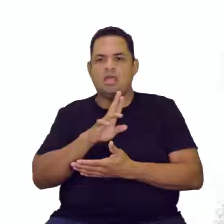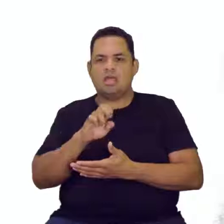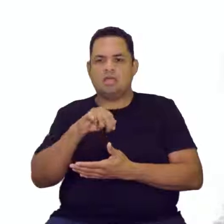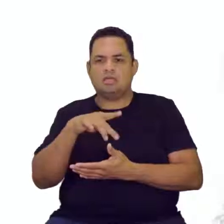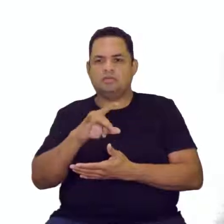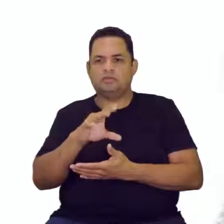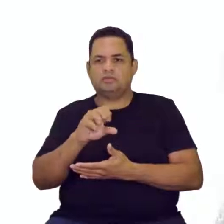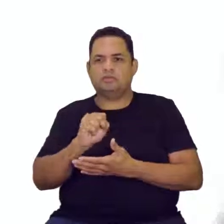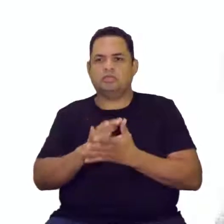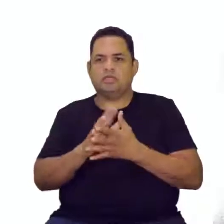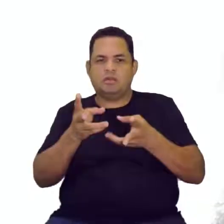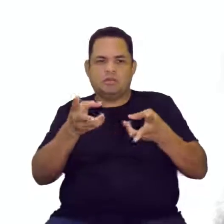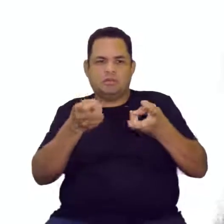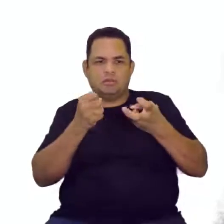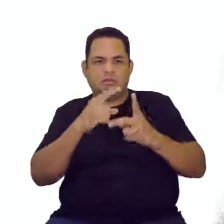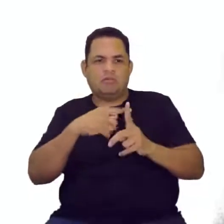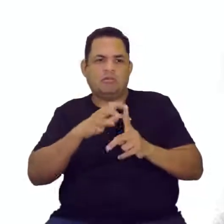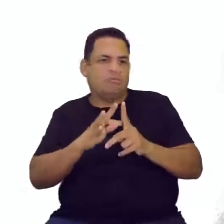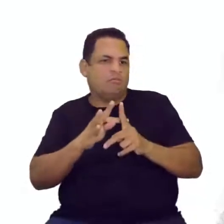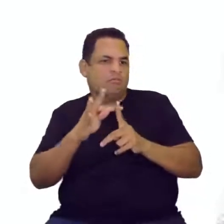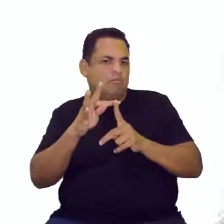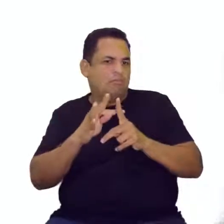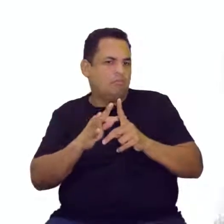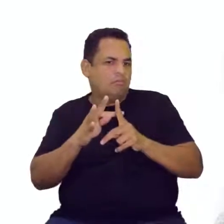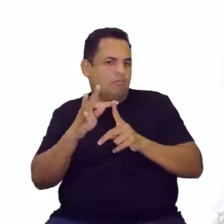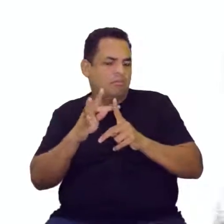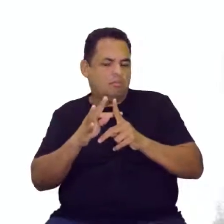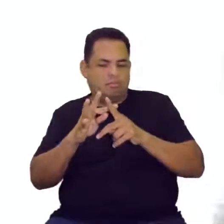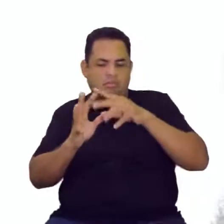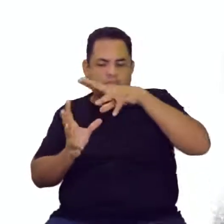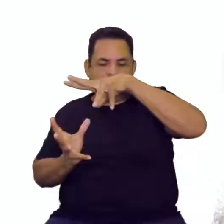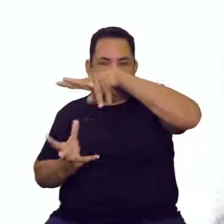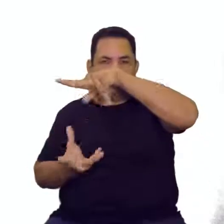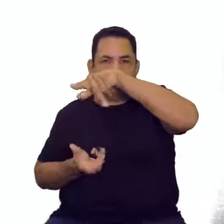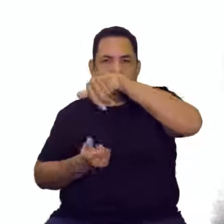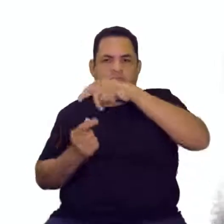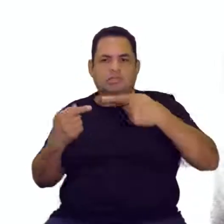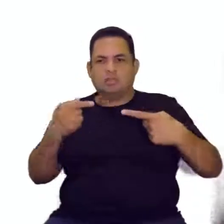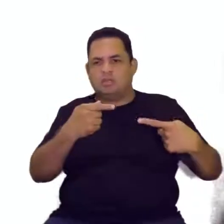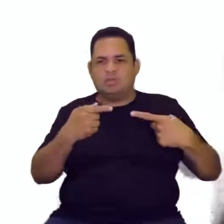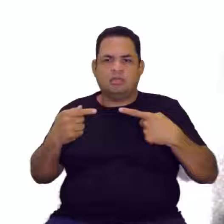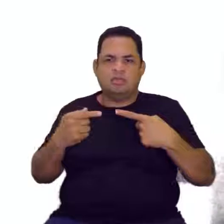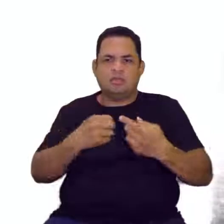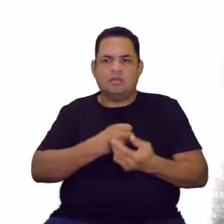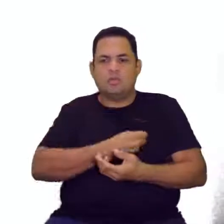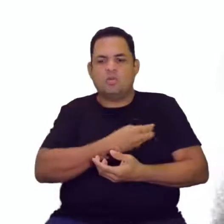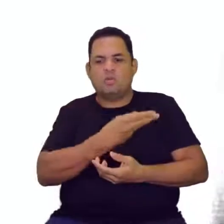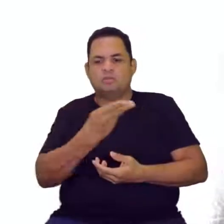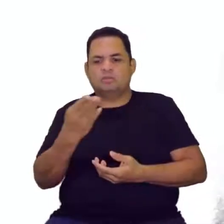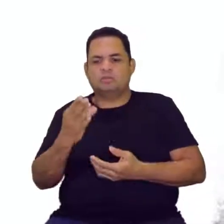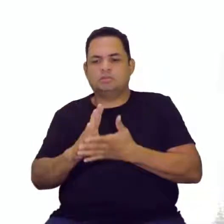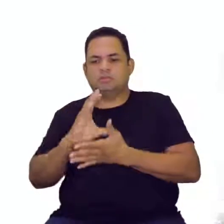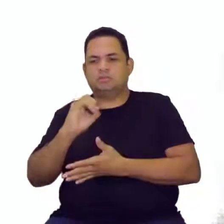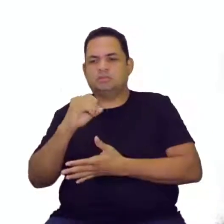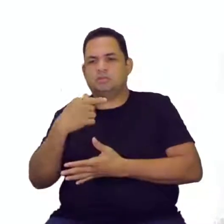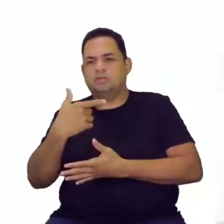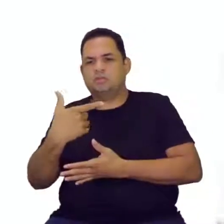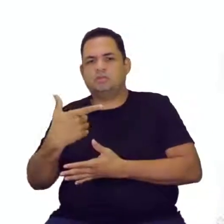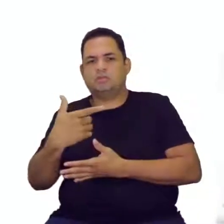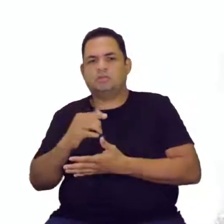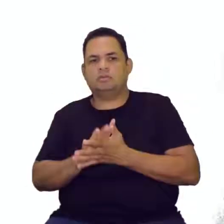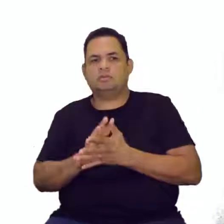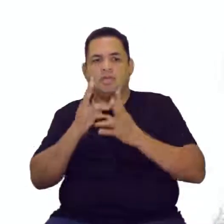percebeu que a temperatura da Terra está relacionada com o seu conteúdo de dióxido de carbono